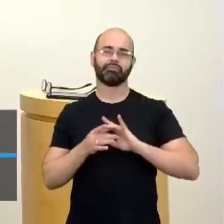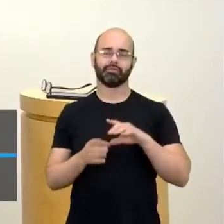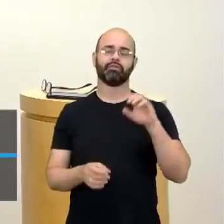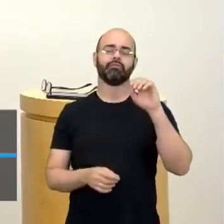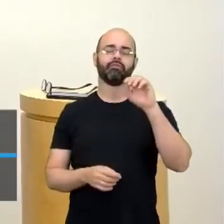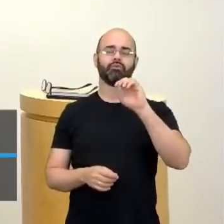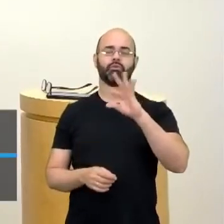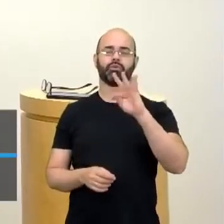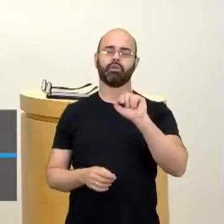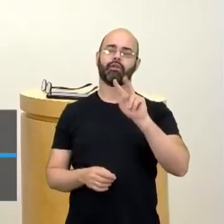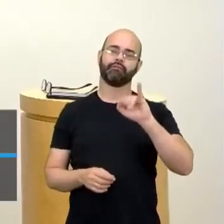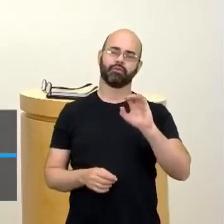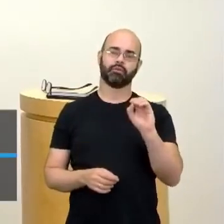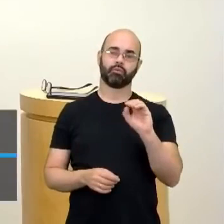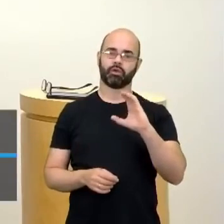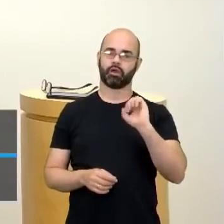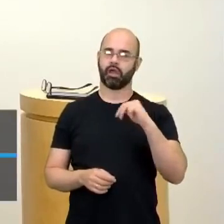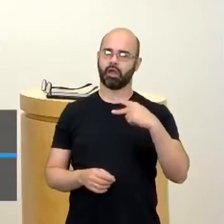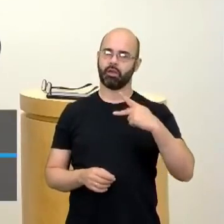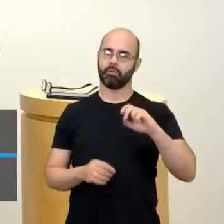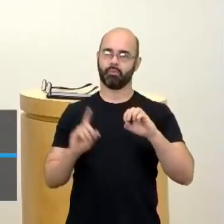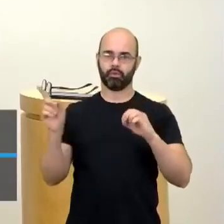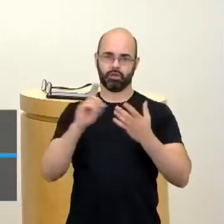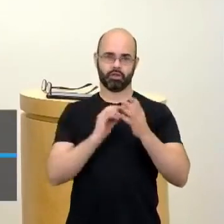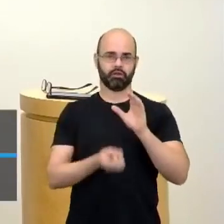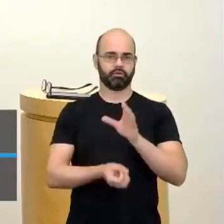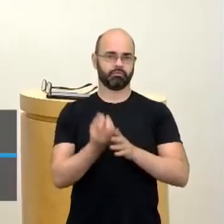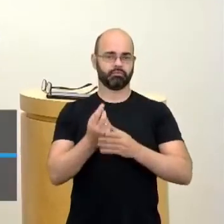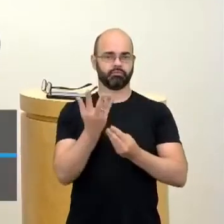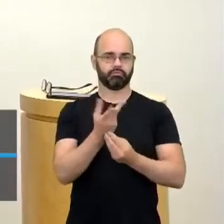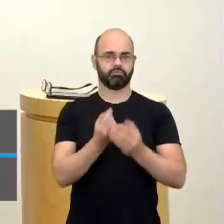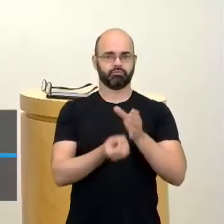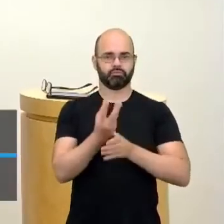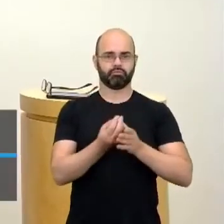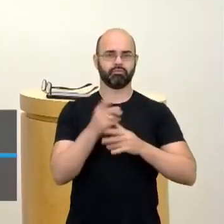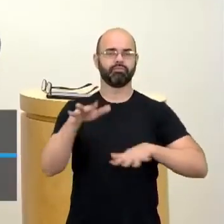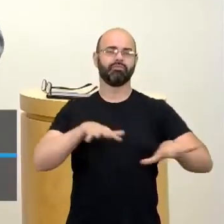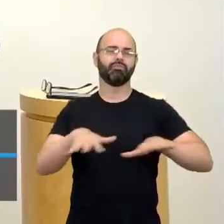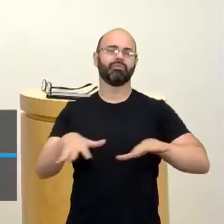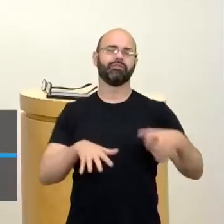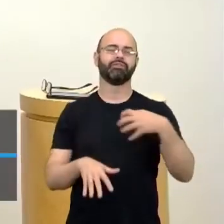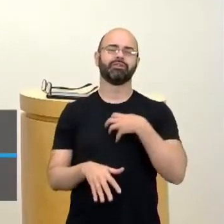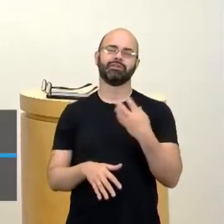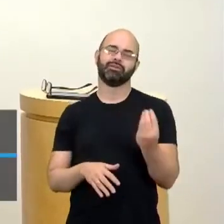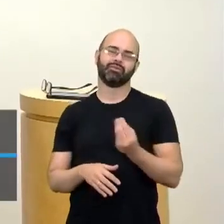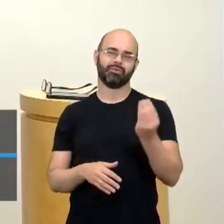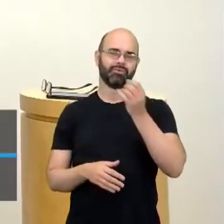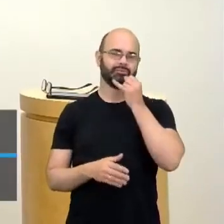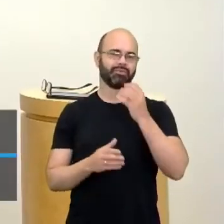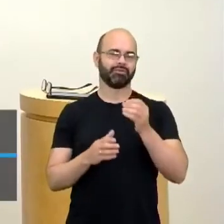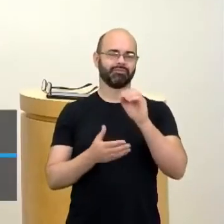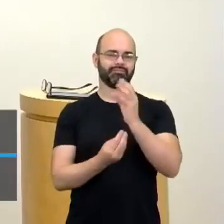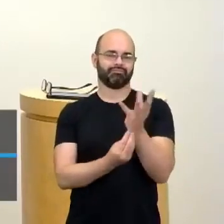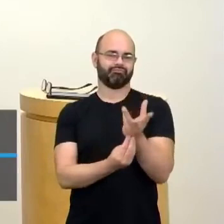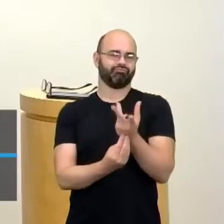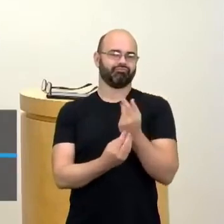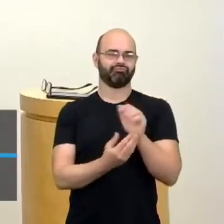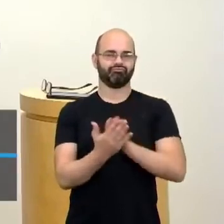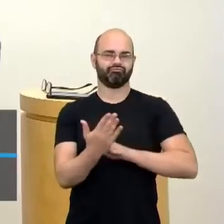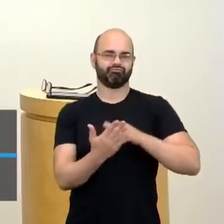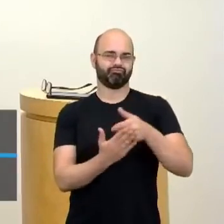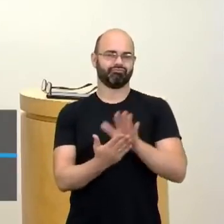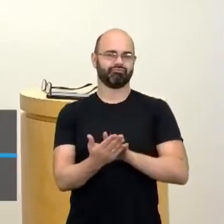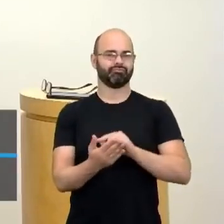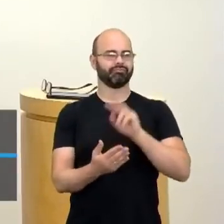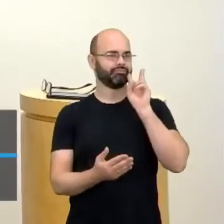Ocampo, estuda um pouquinho as obras dele. Se conseguir dar movimento, né, nas obras, nas pinturas dele, assim,